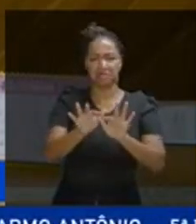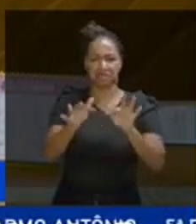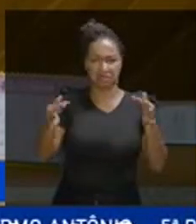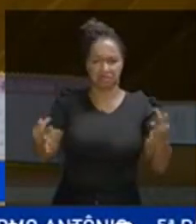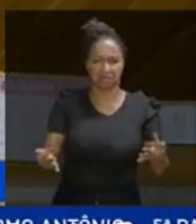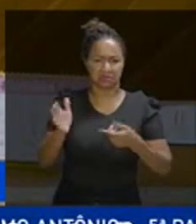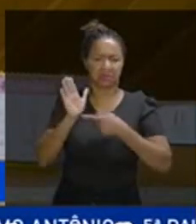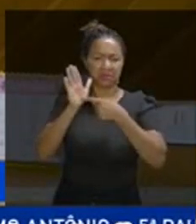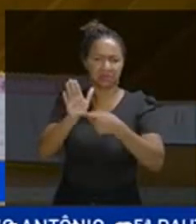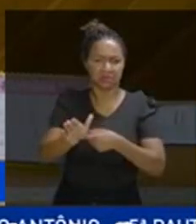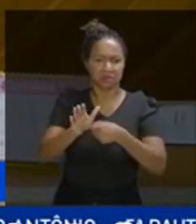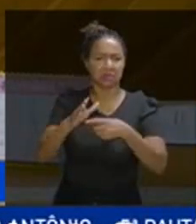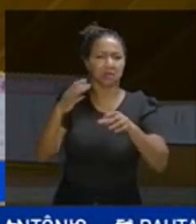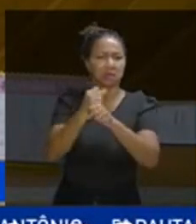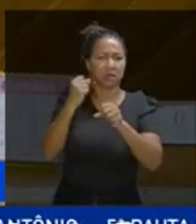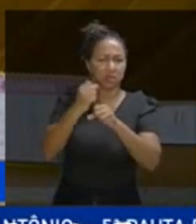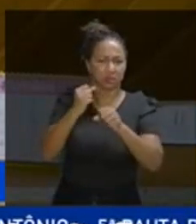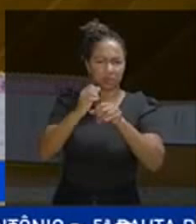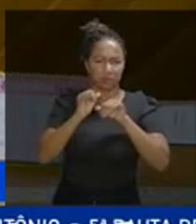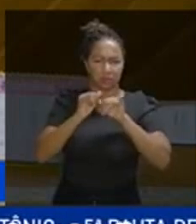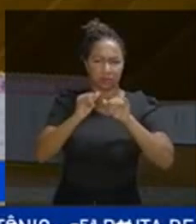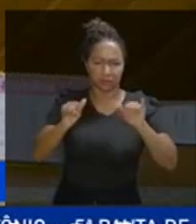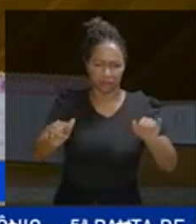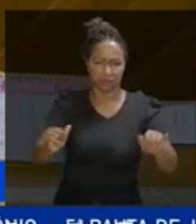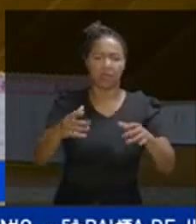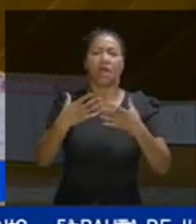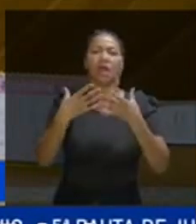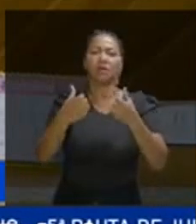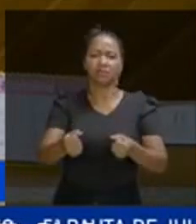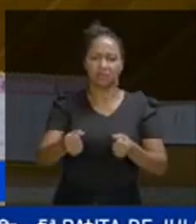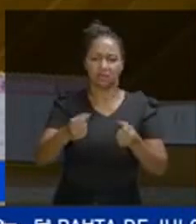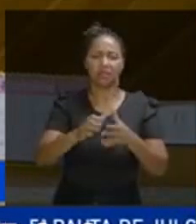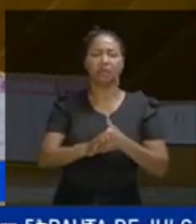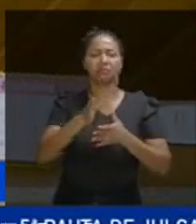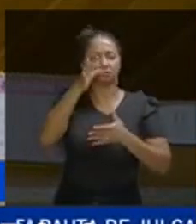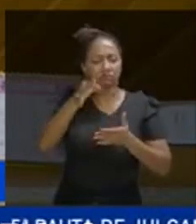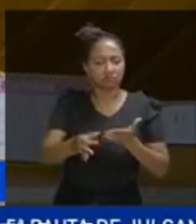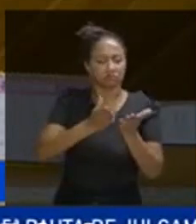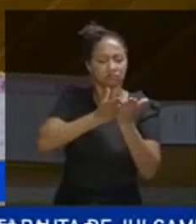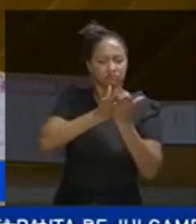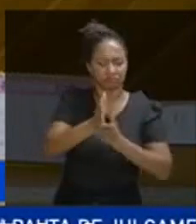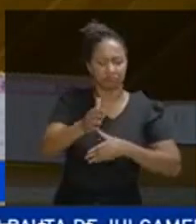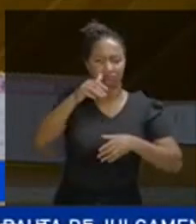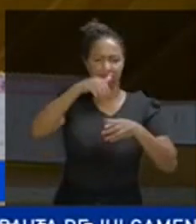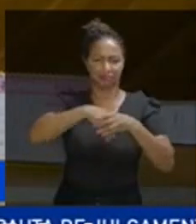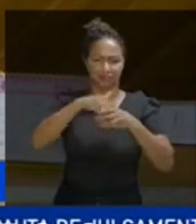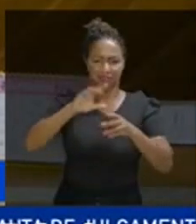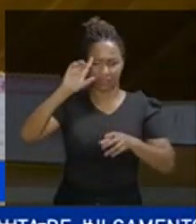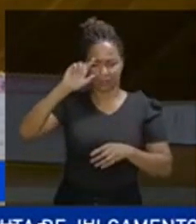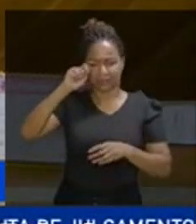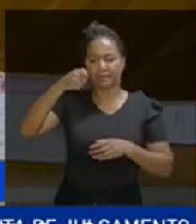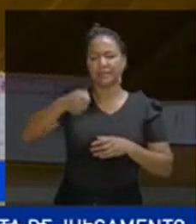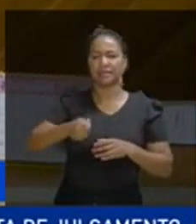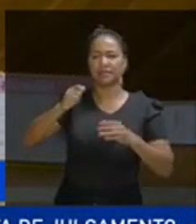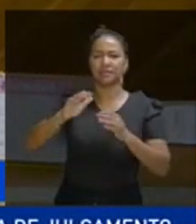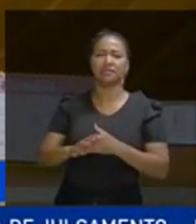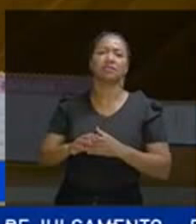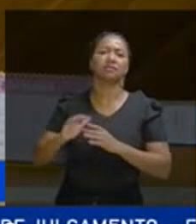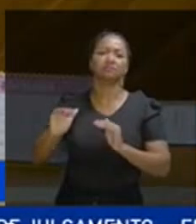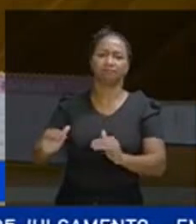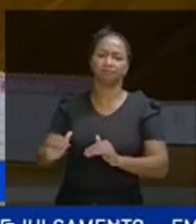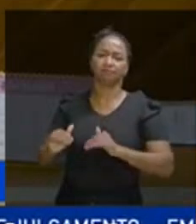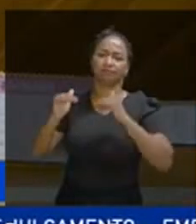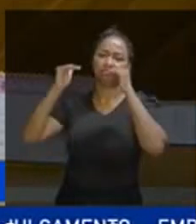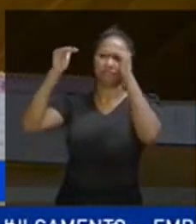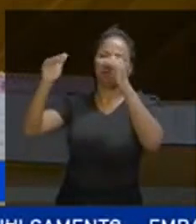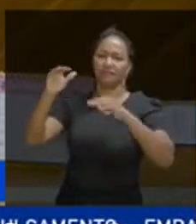apresentação das contas de campanha seria suficiente para o deferimento da quitação eleitoral, com base em decisão do Supremo Tribunal Federal.